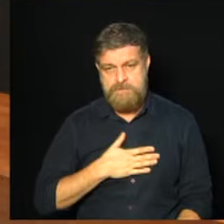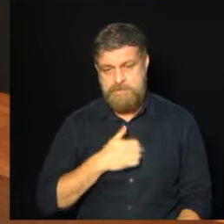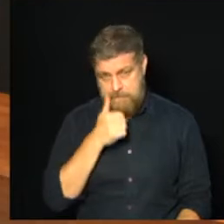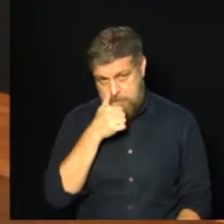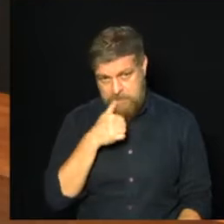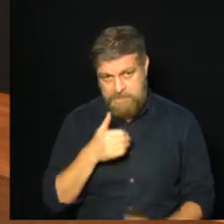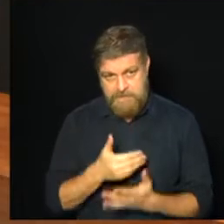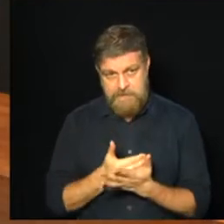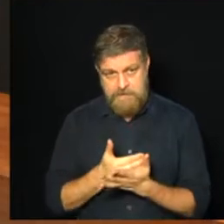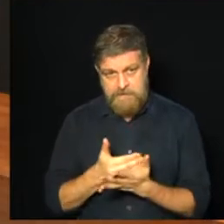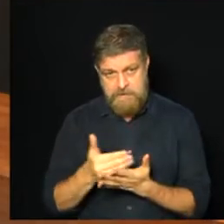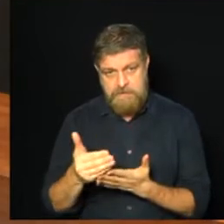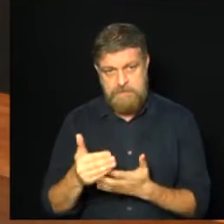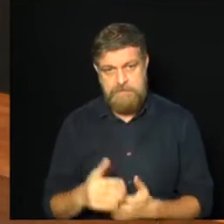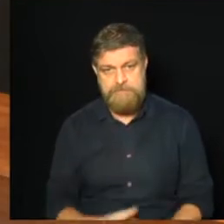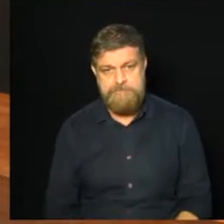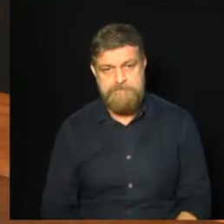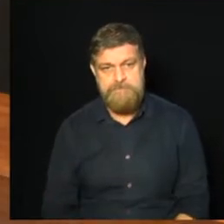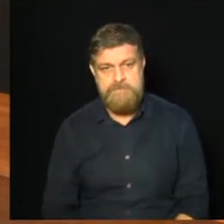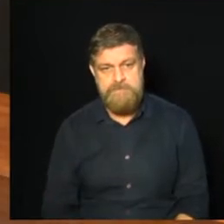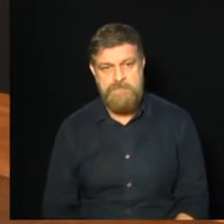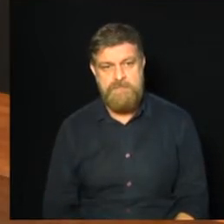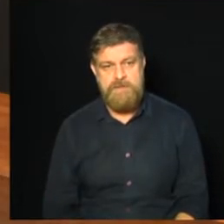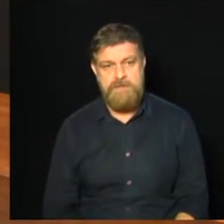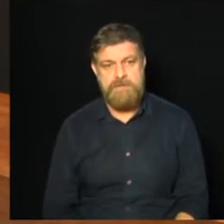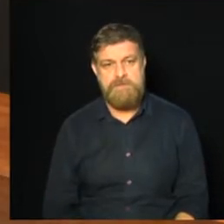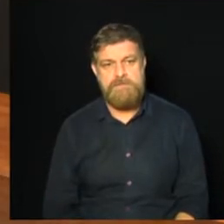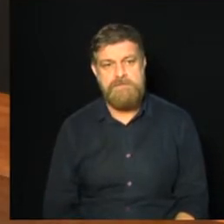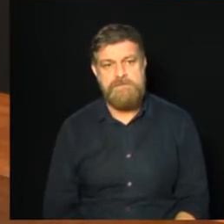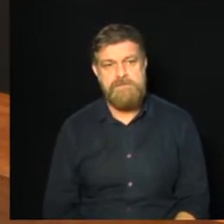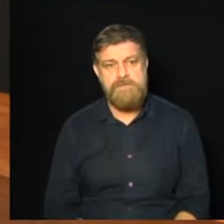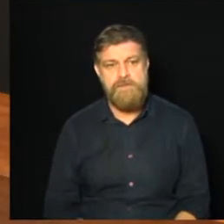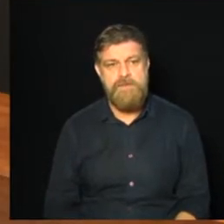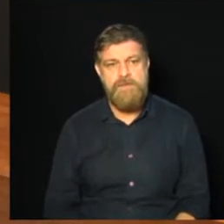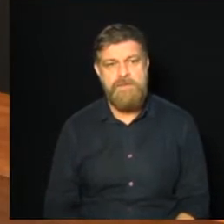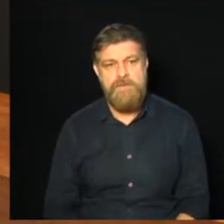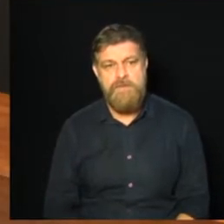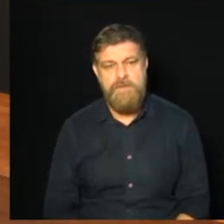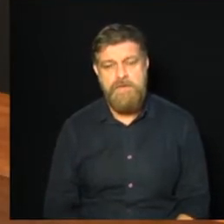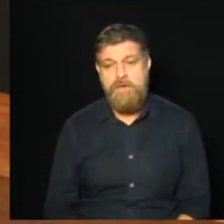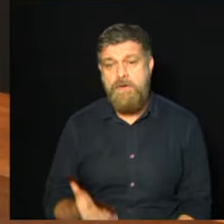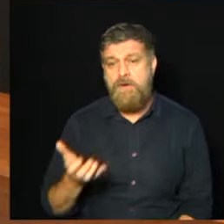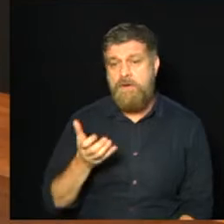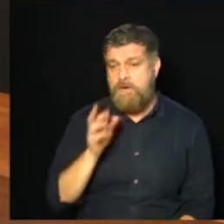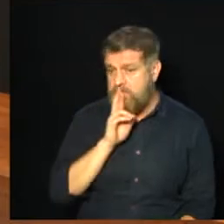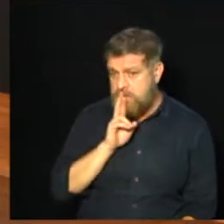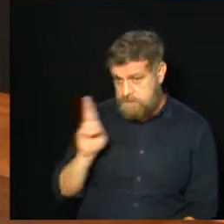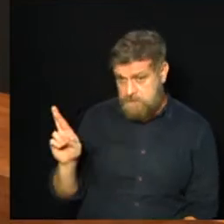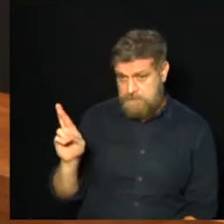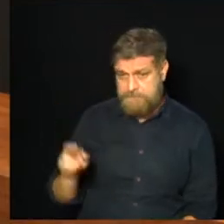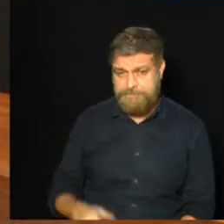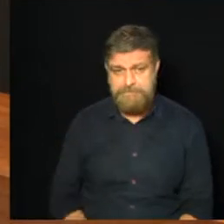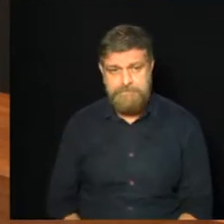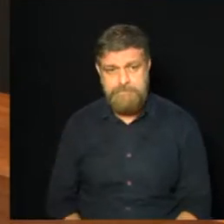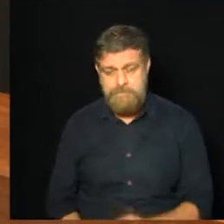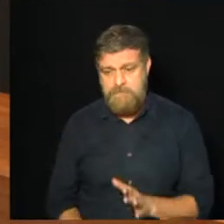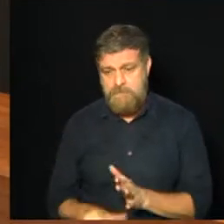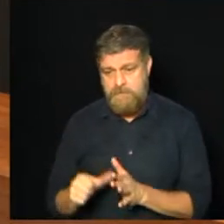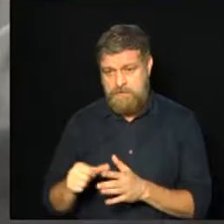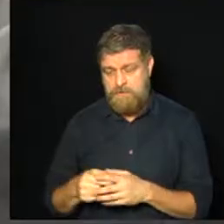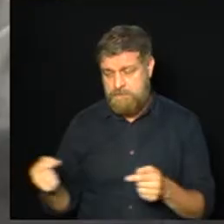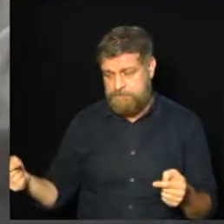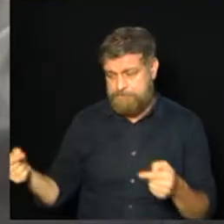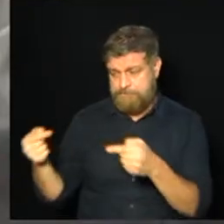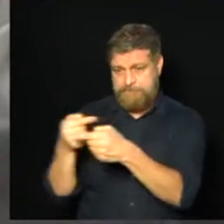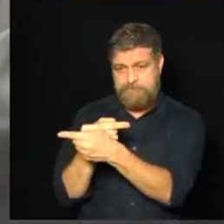Iniciando aqui, fazendo... Não, sem problema. Então, eu queria falar o seguinte, eu acho a primeira discordância que nós temos,